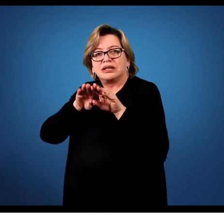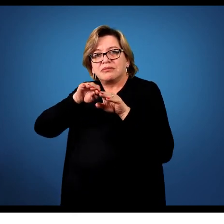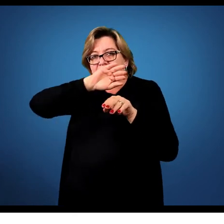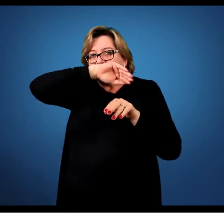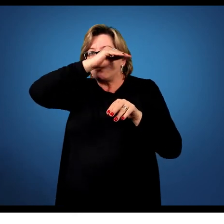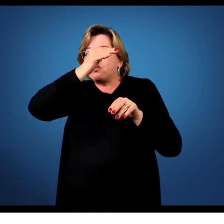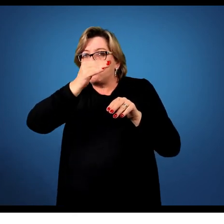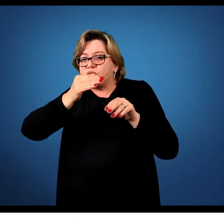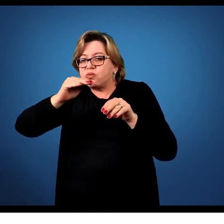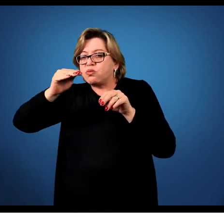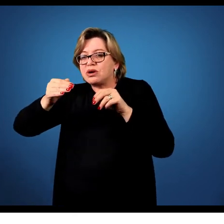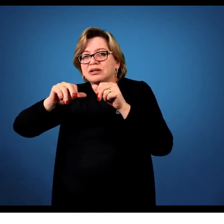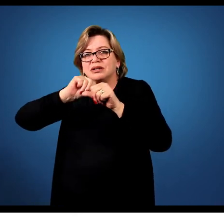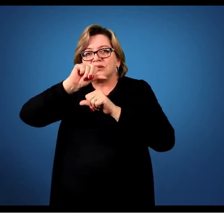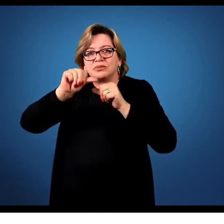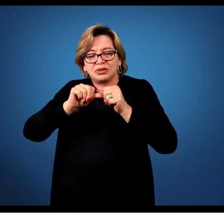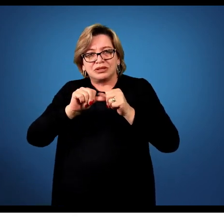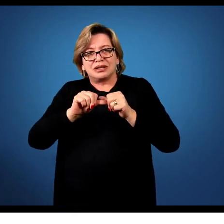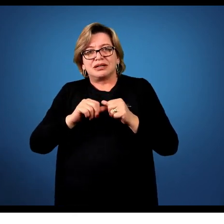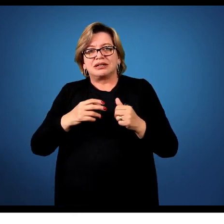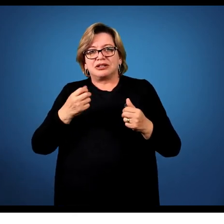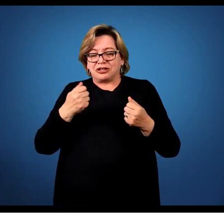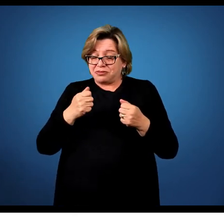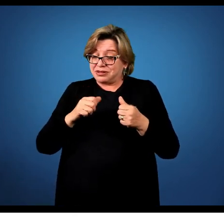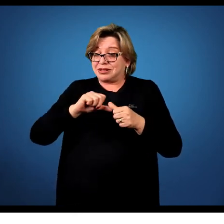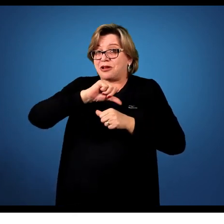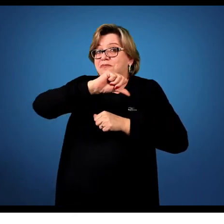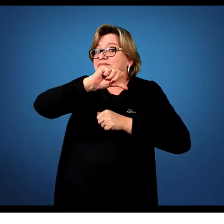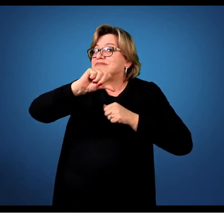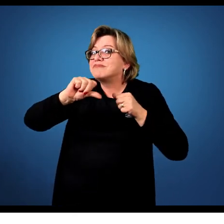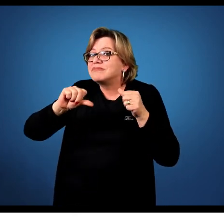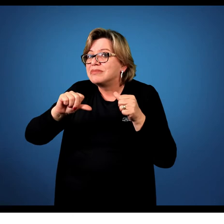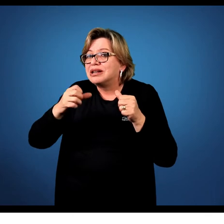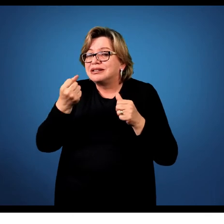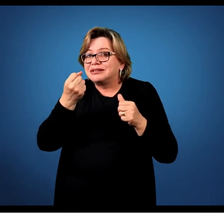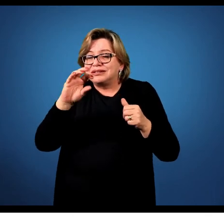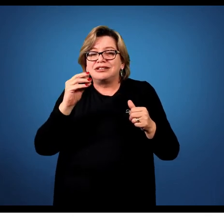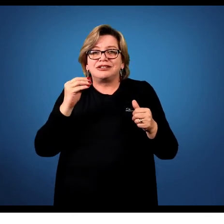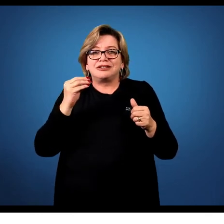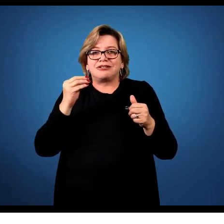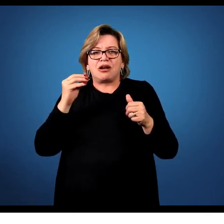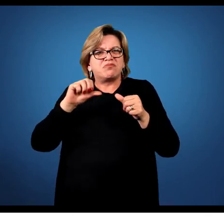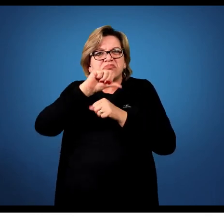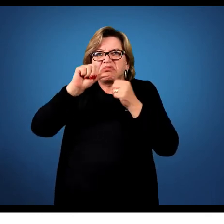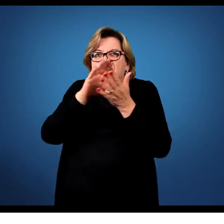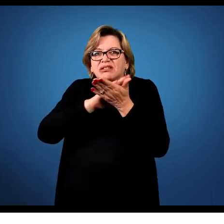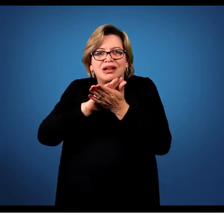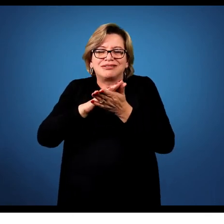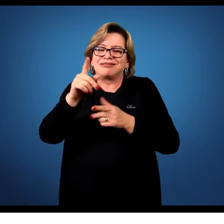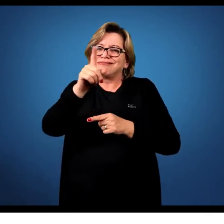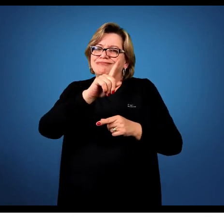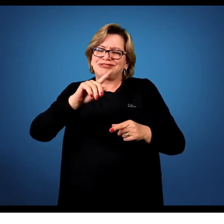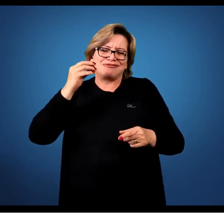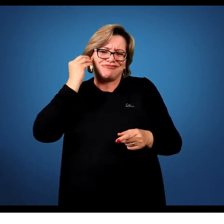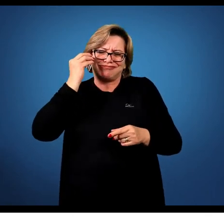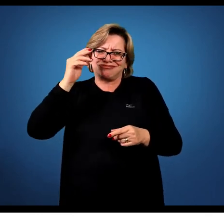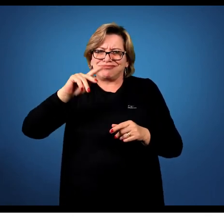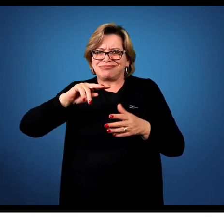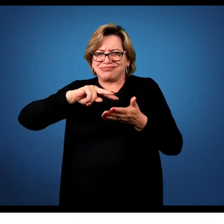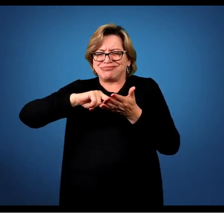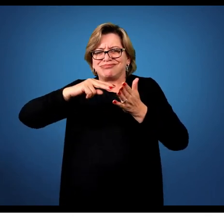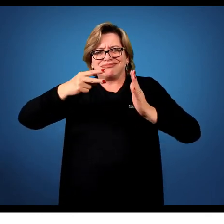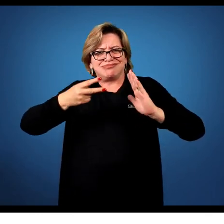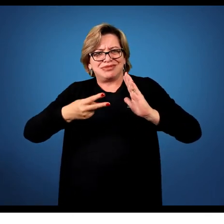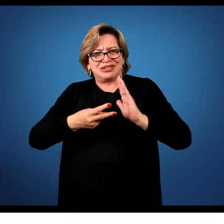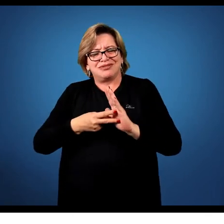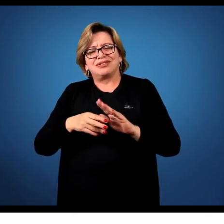mas ela também transforma a montanha. Então, se não existe uma modificação, se não mudou nada, talvez não seja uma experiência significativa, né? E todas